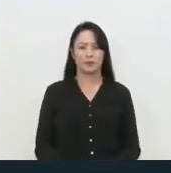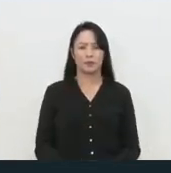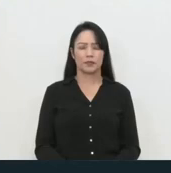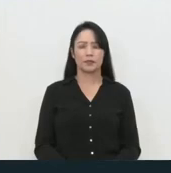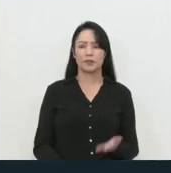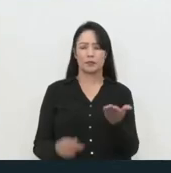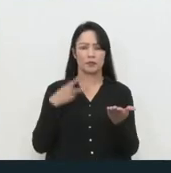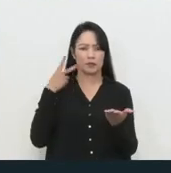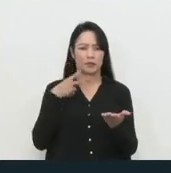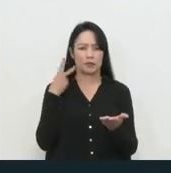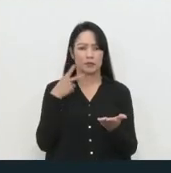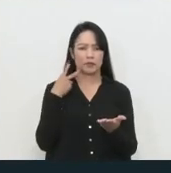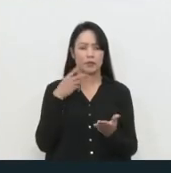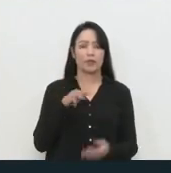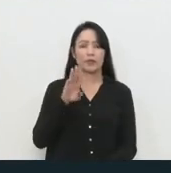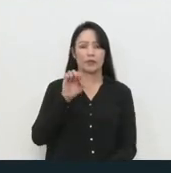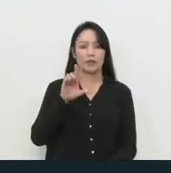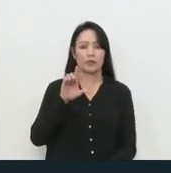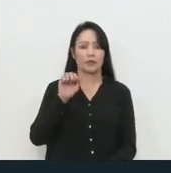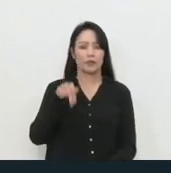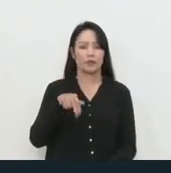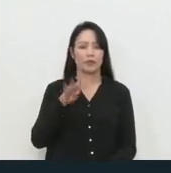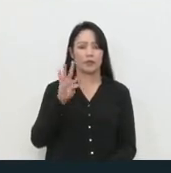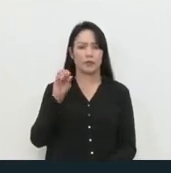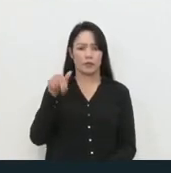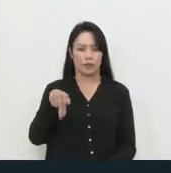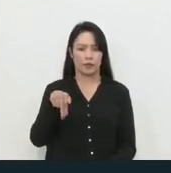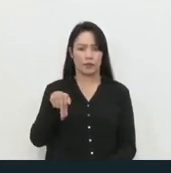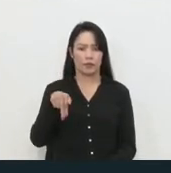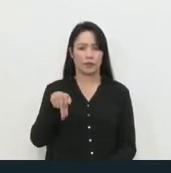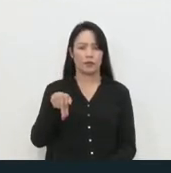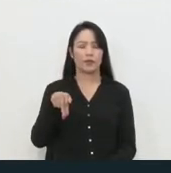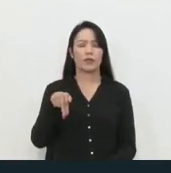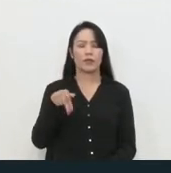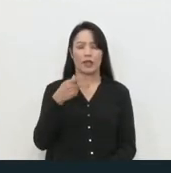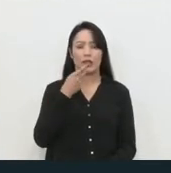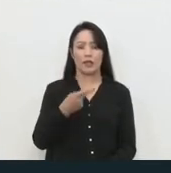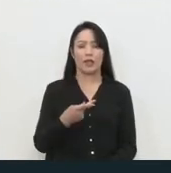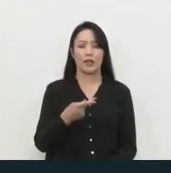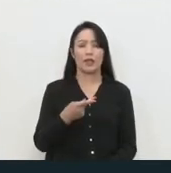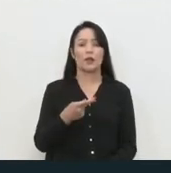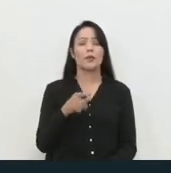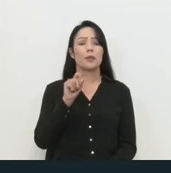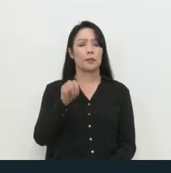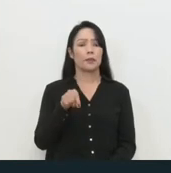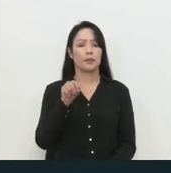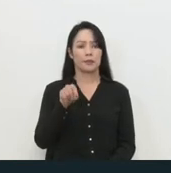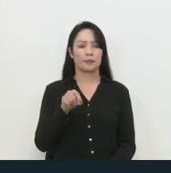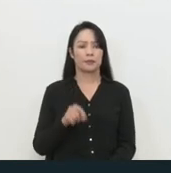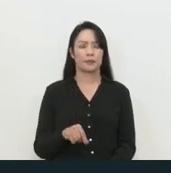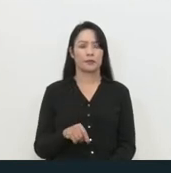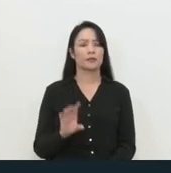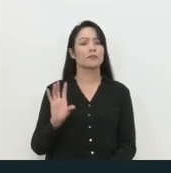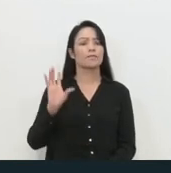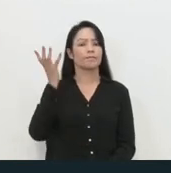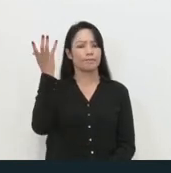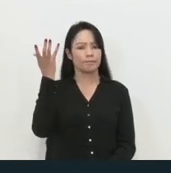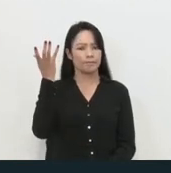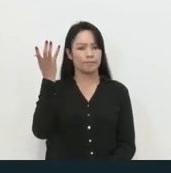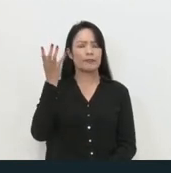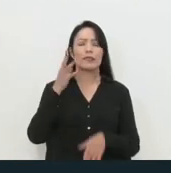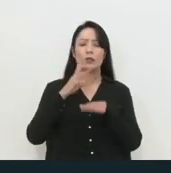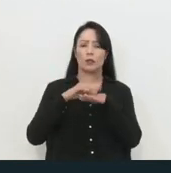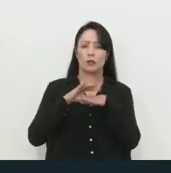vereador Nobre Vereador Wellington pastor Wellington Bezerra referente ao casos de